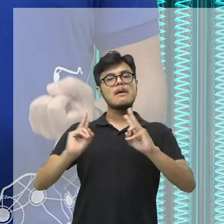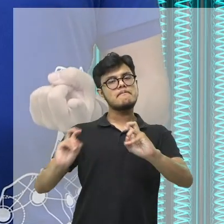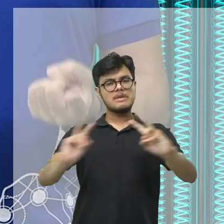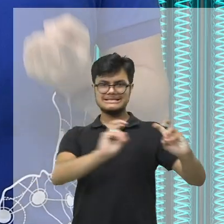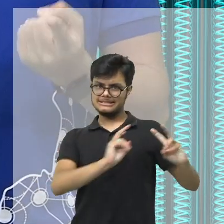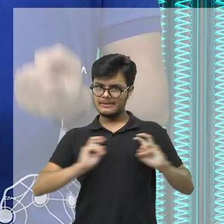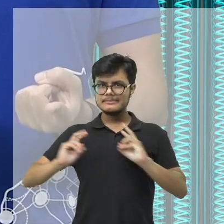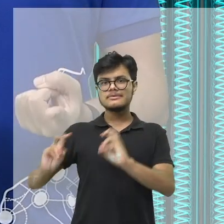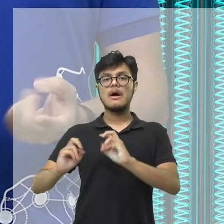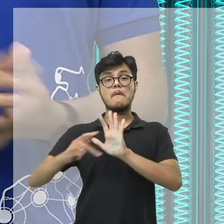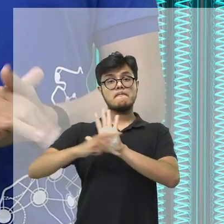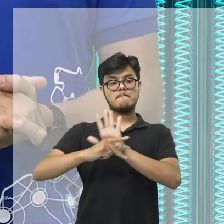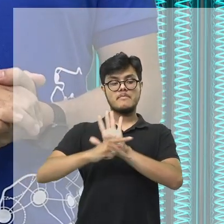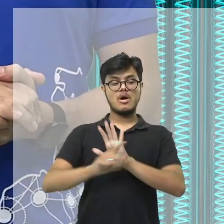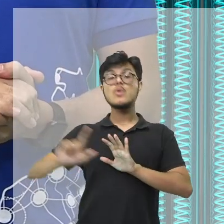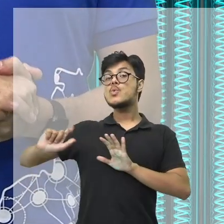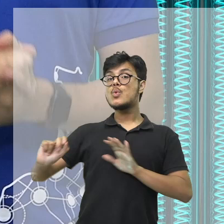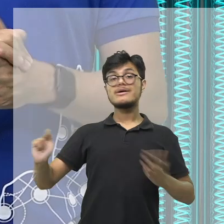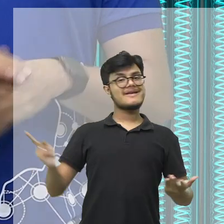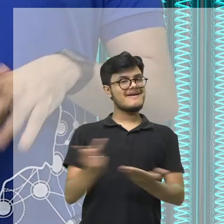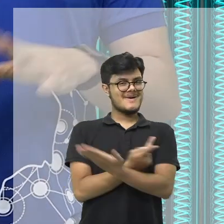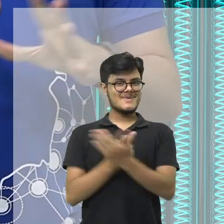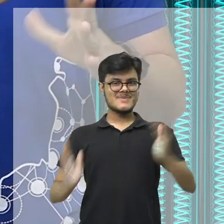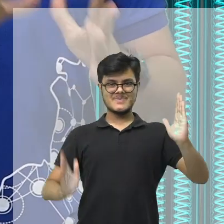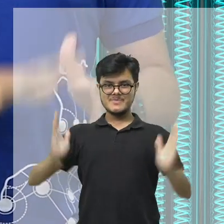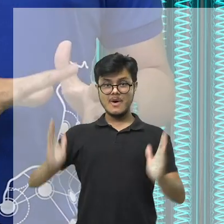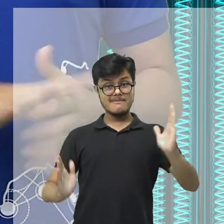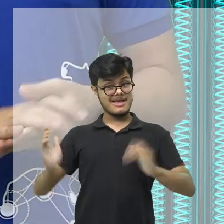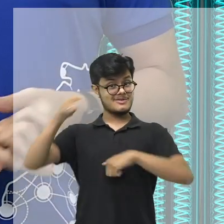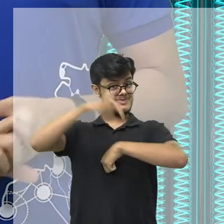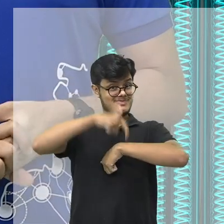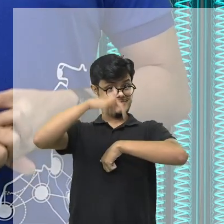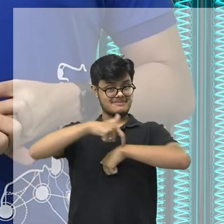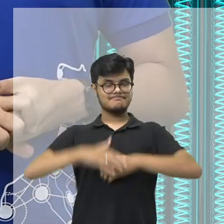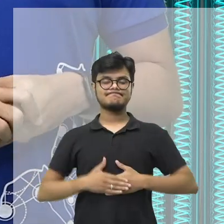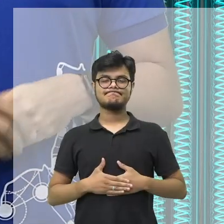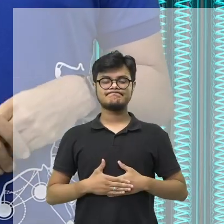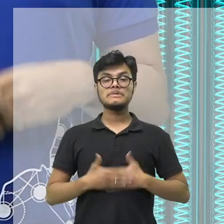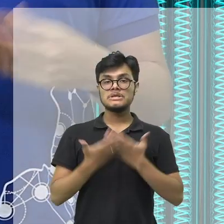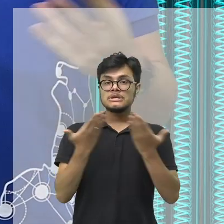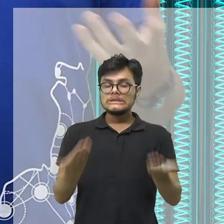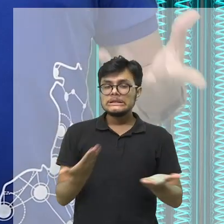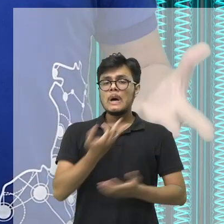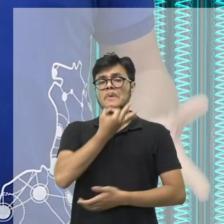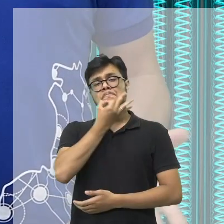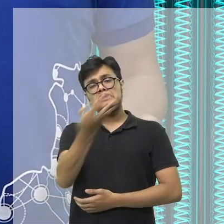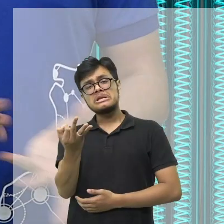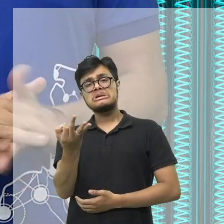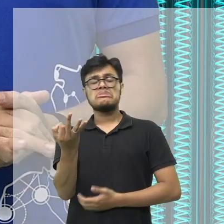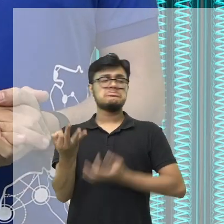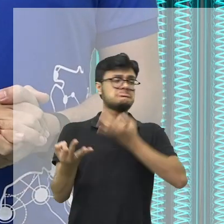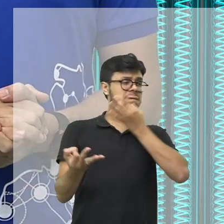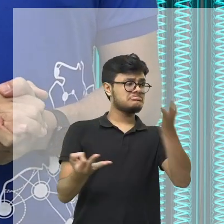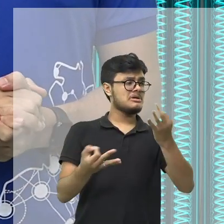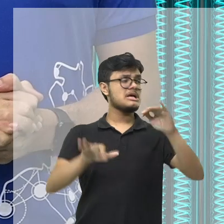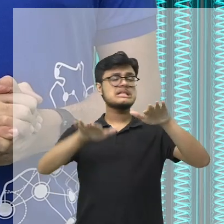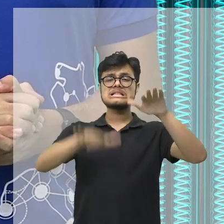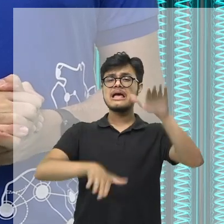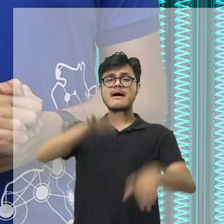aquele fato, né? Aquilo que está acontecendo no momento. E aí a opinião ela vai divergir de acordo com inúmeros